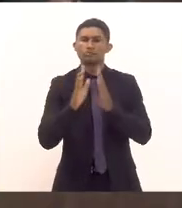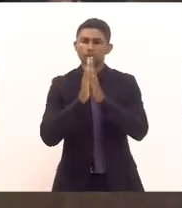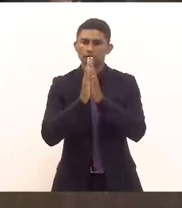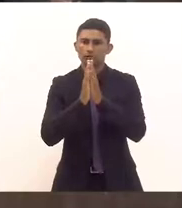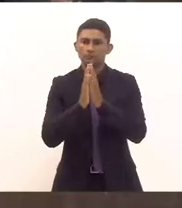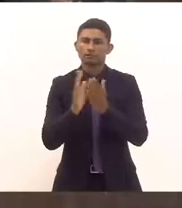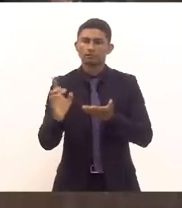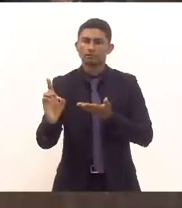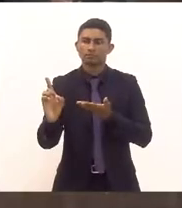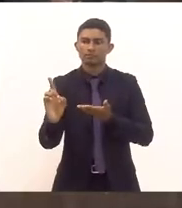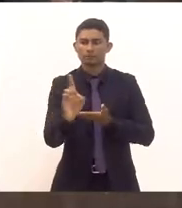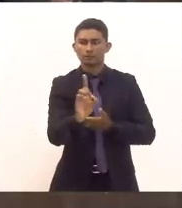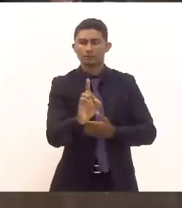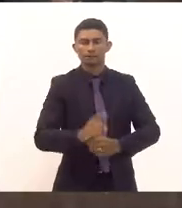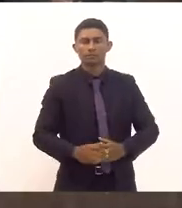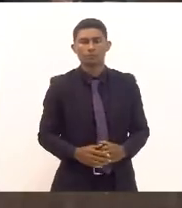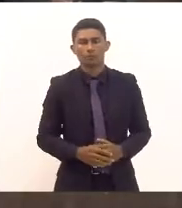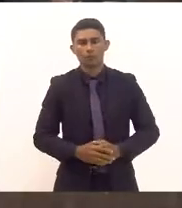favor